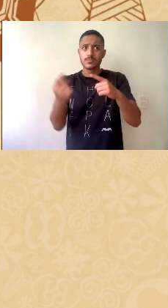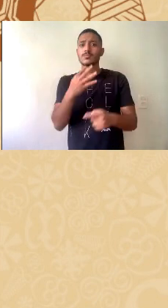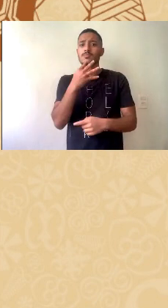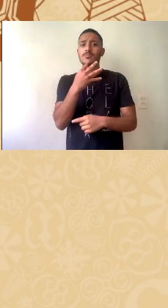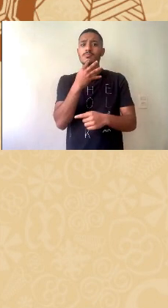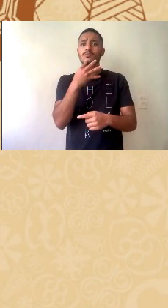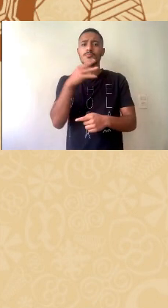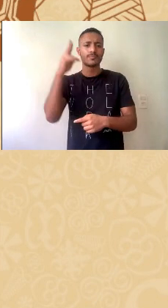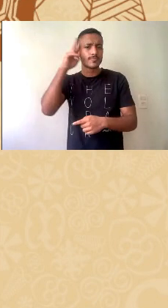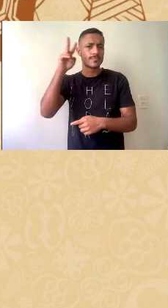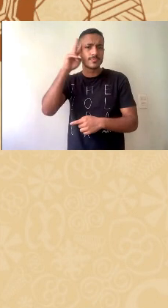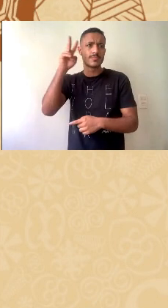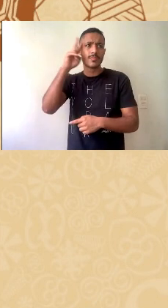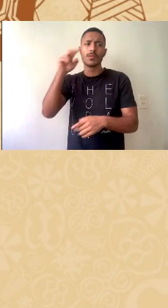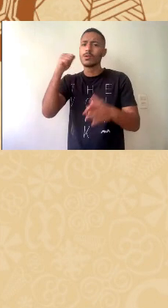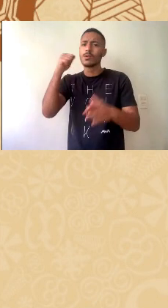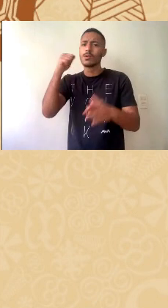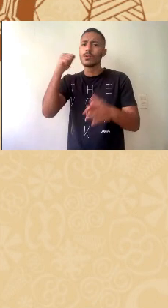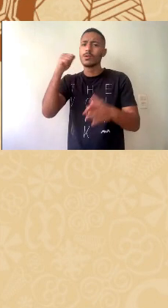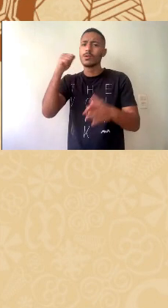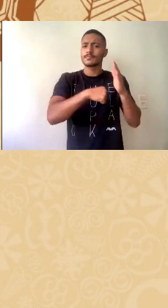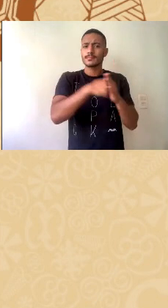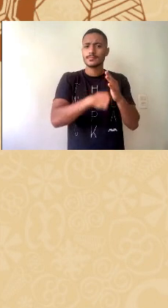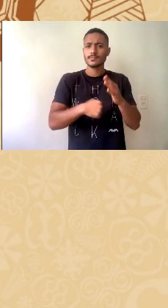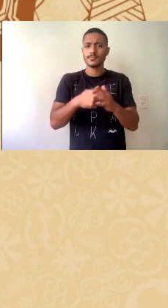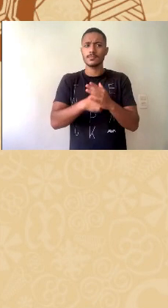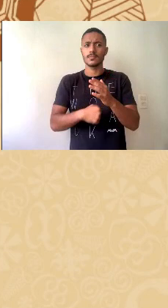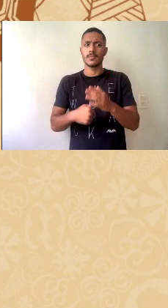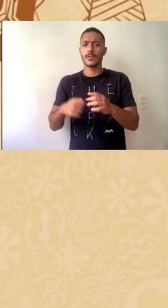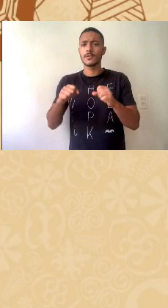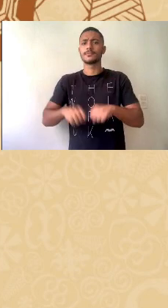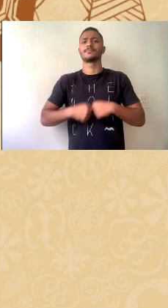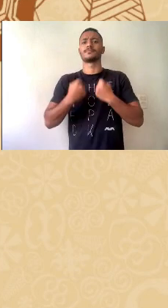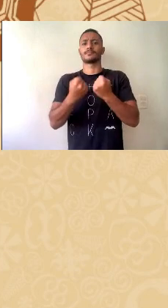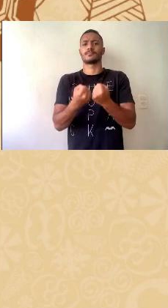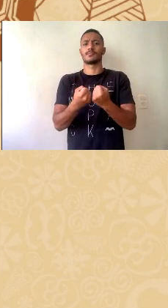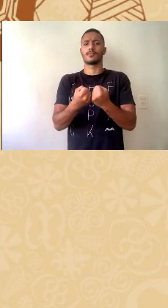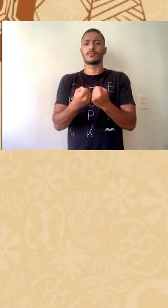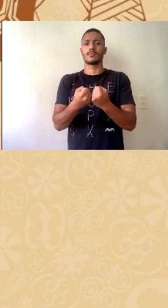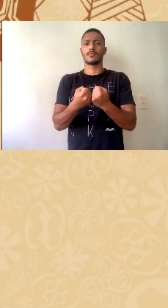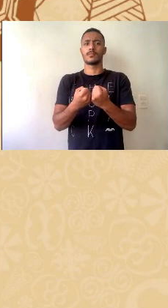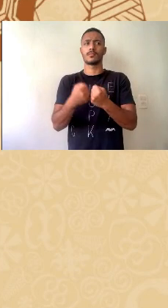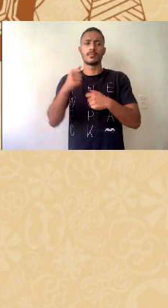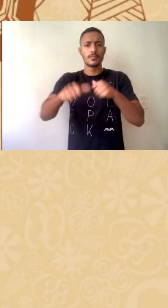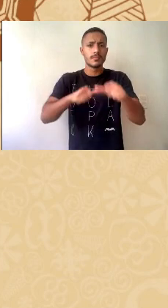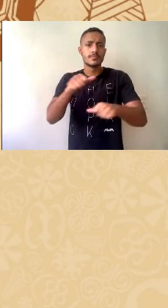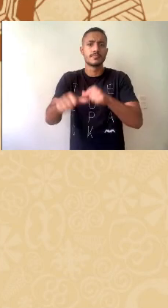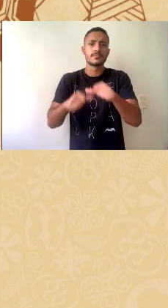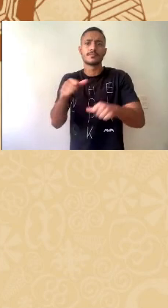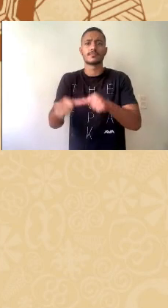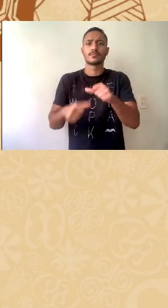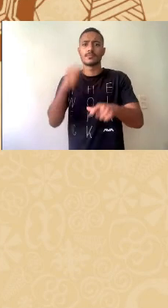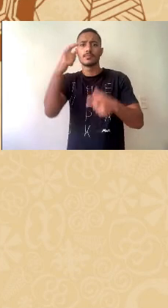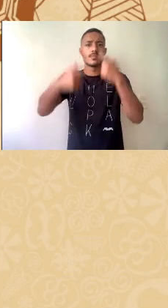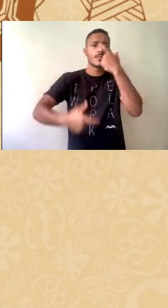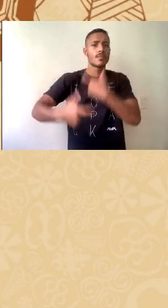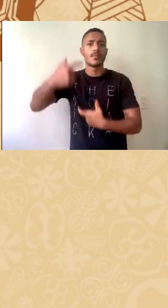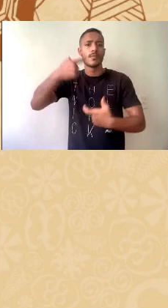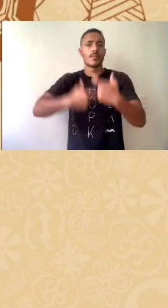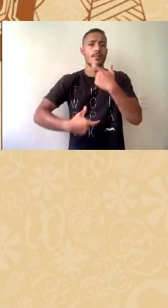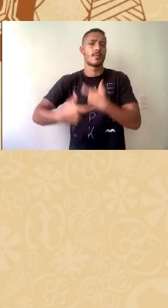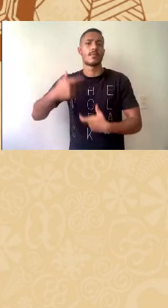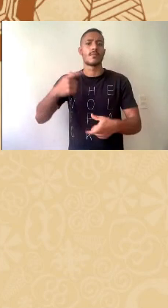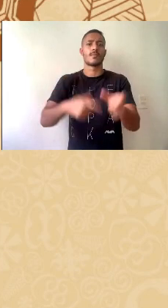resistência, o que isso pode nos inspirar nas nossas práticas psis? A transformação de nós mesmos, mas também das nossas práticas,